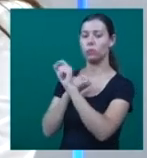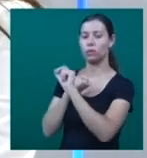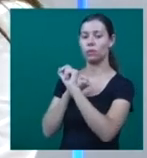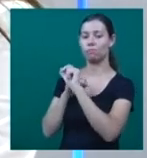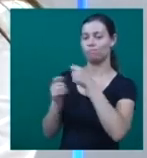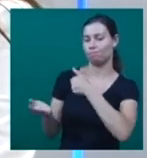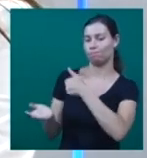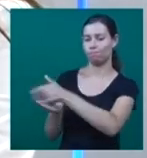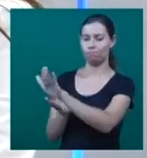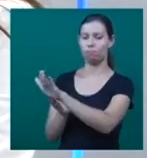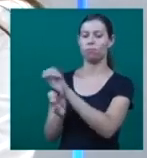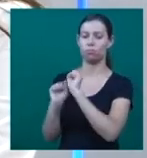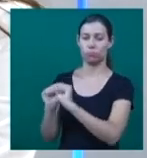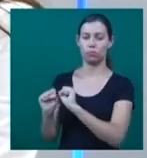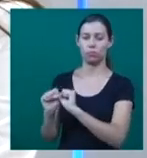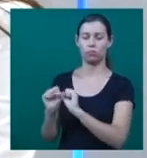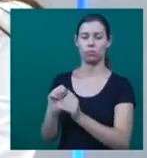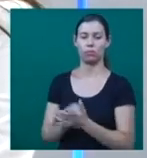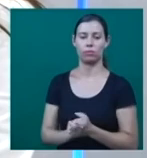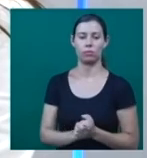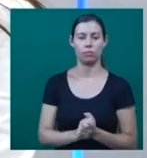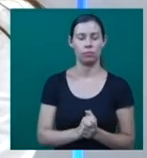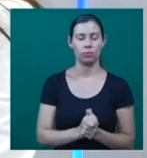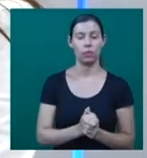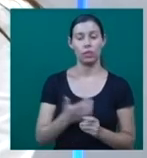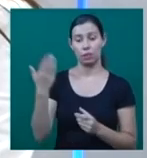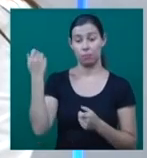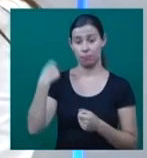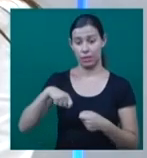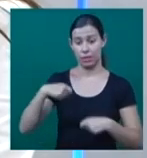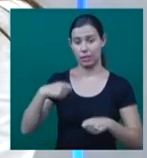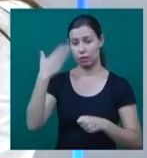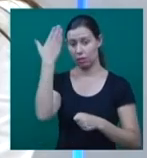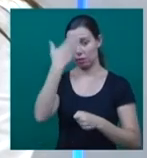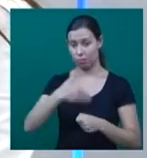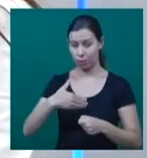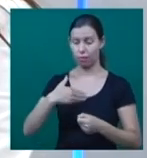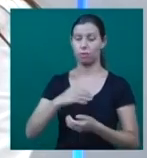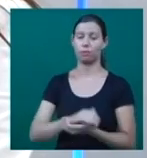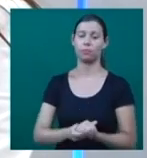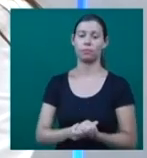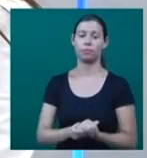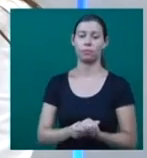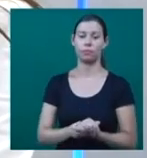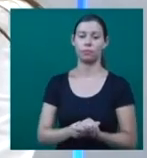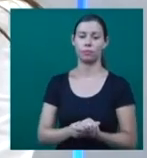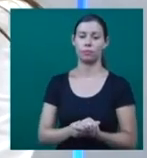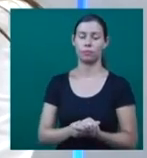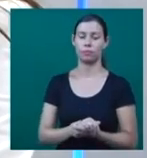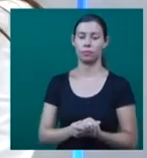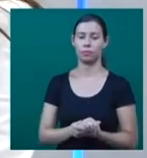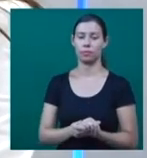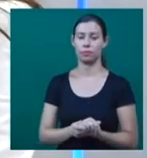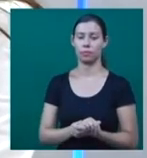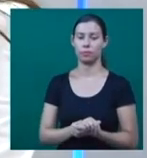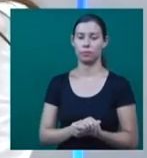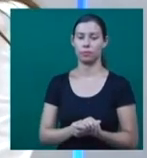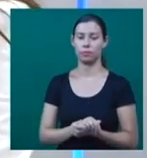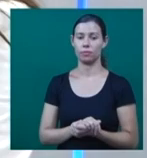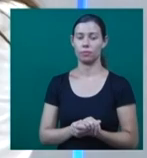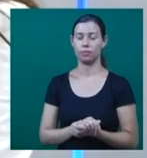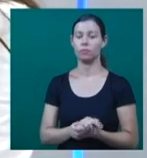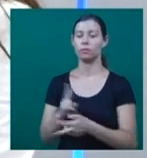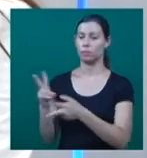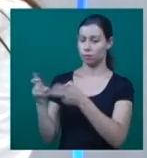ter comprovação, no caso, pelo empregador. E aí, havendo a configuração, que é o que a gente chama na legislação trabalhista de incontinência